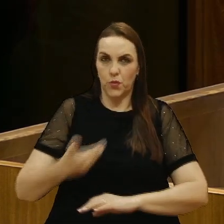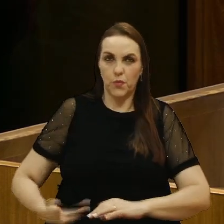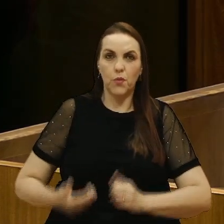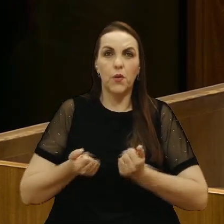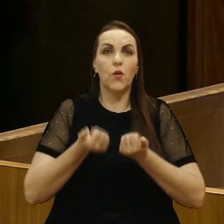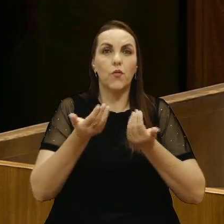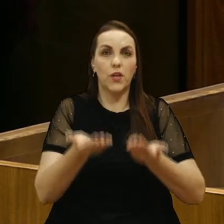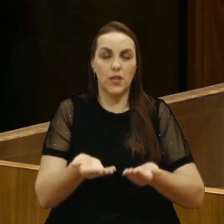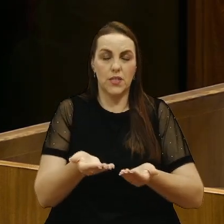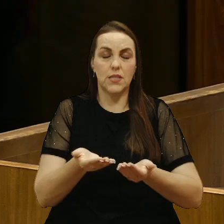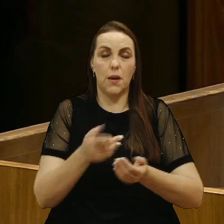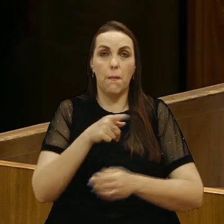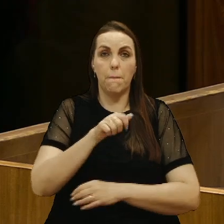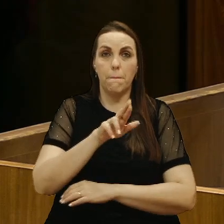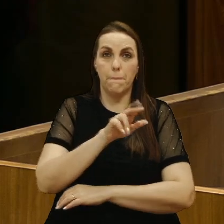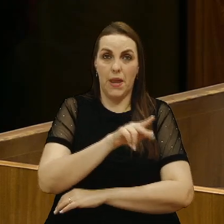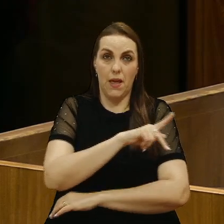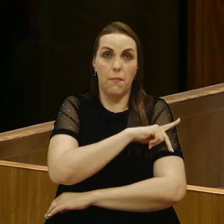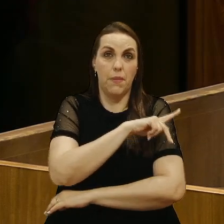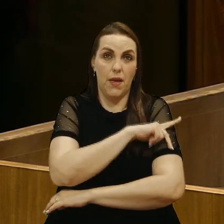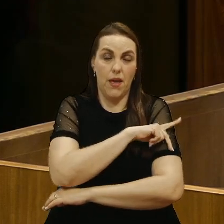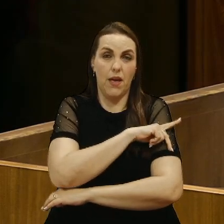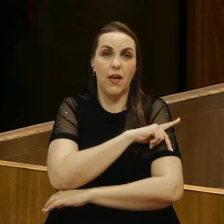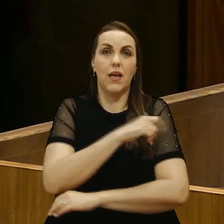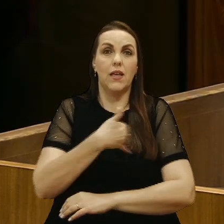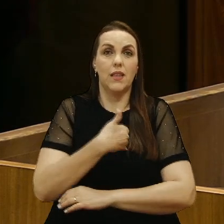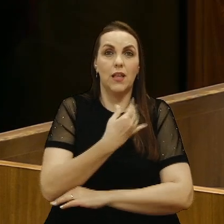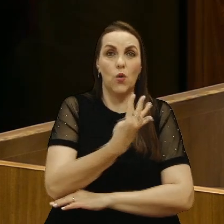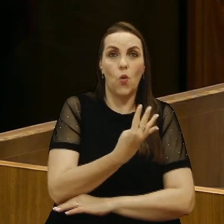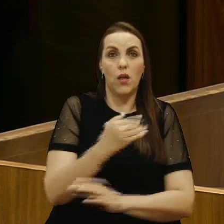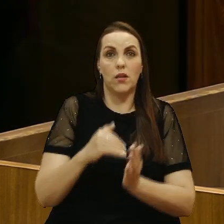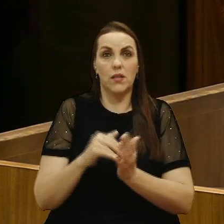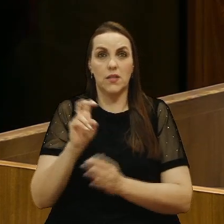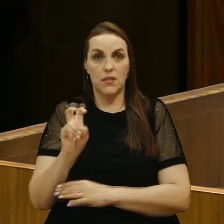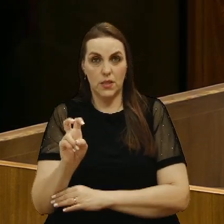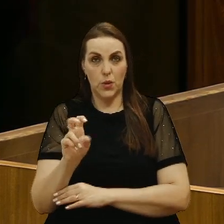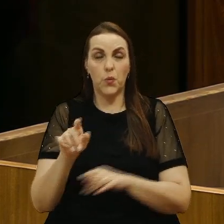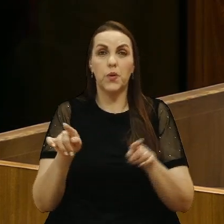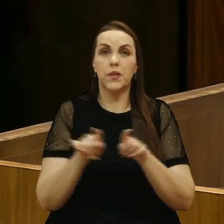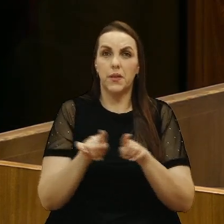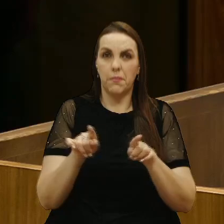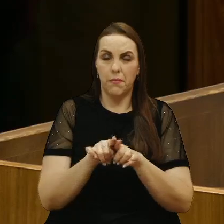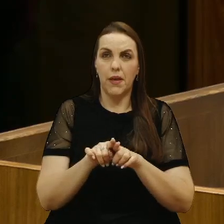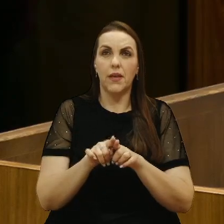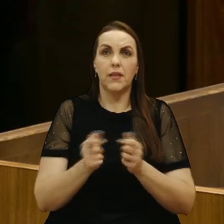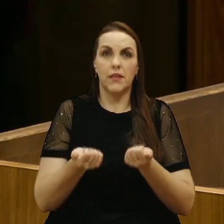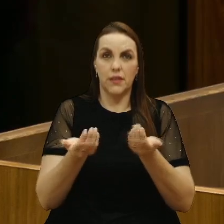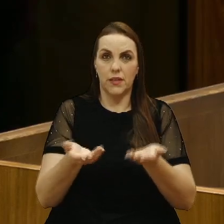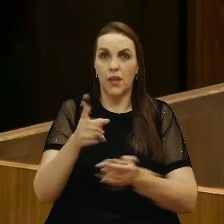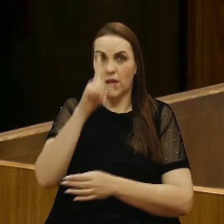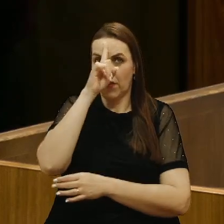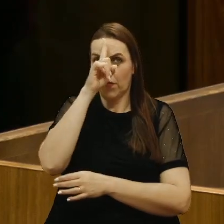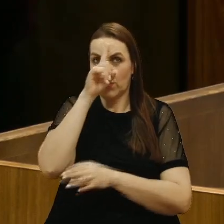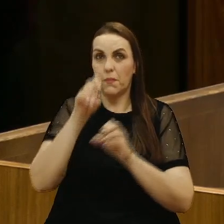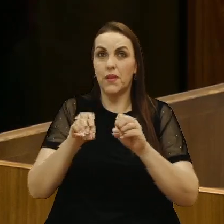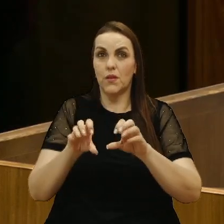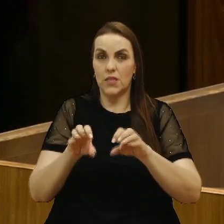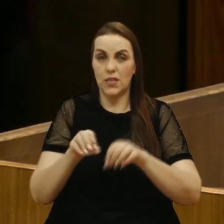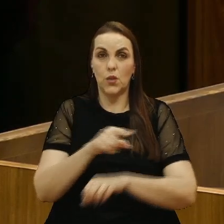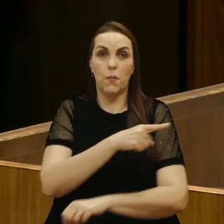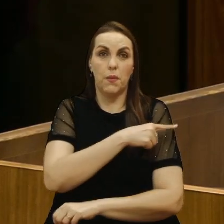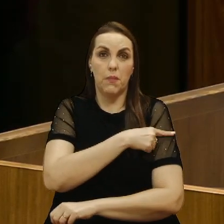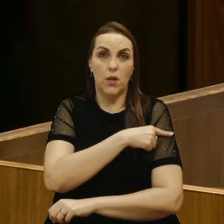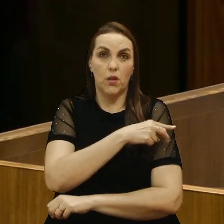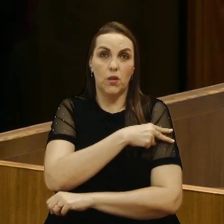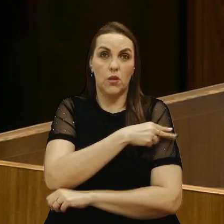do pré-escolar, idades de 4 e 5 anos, e também para a oferta do ensino fundamental, do